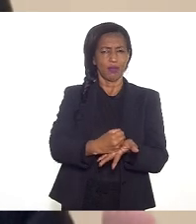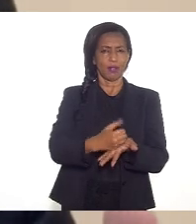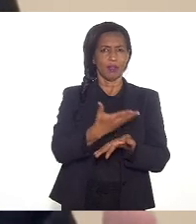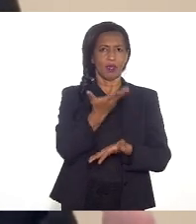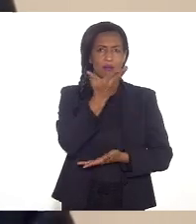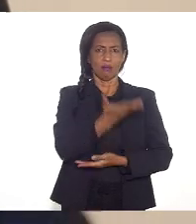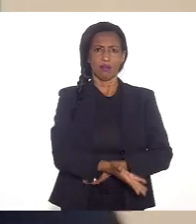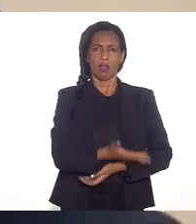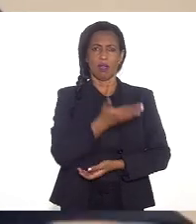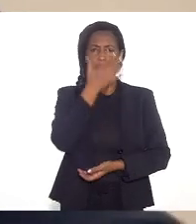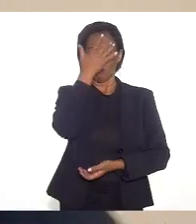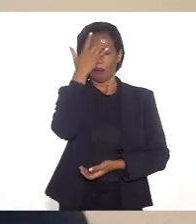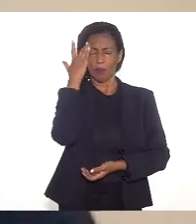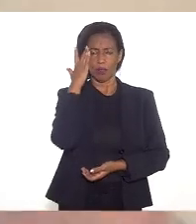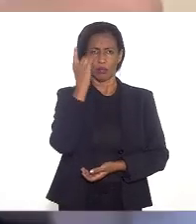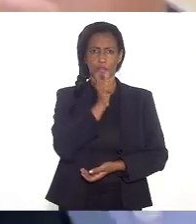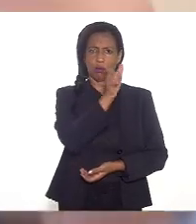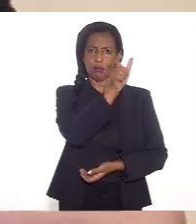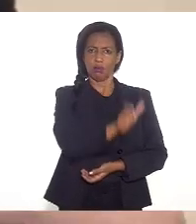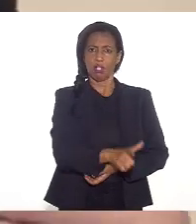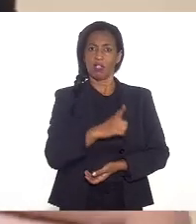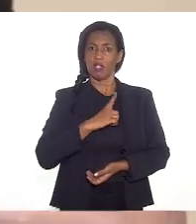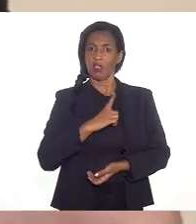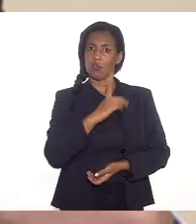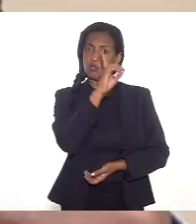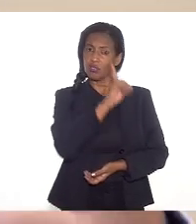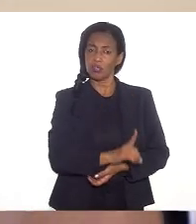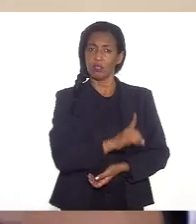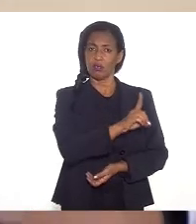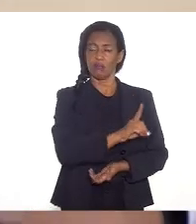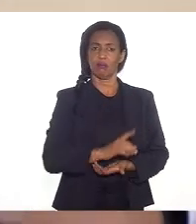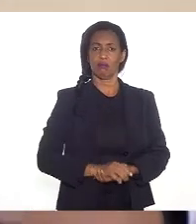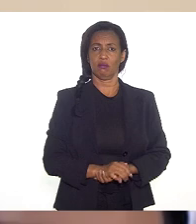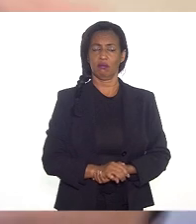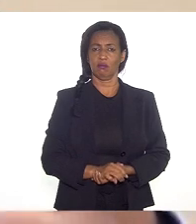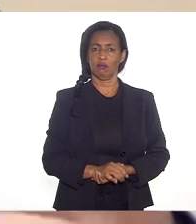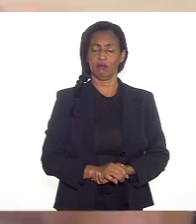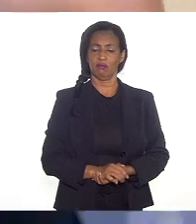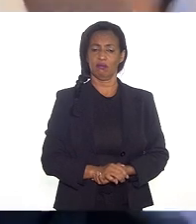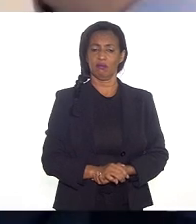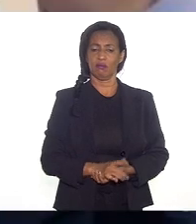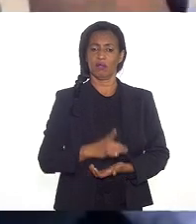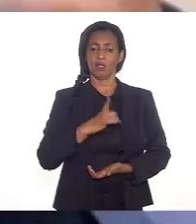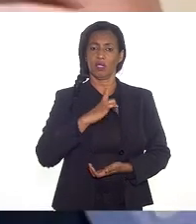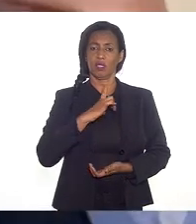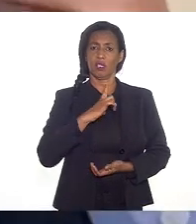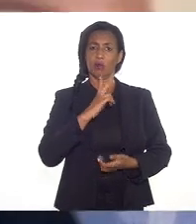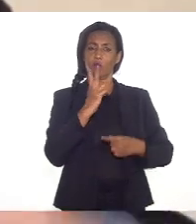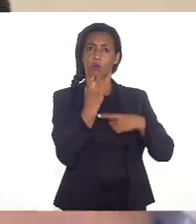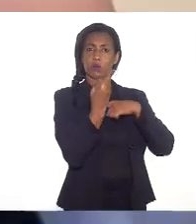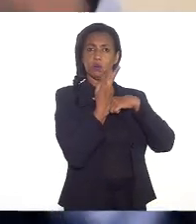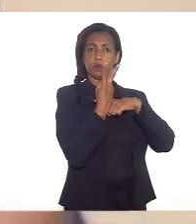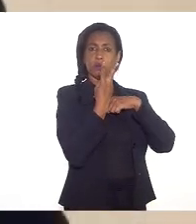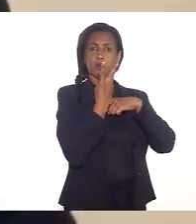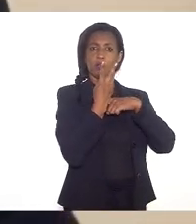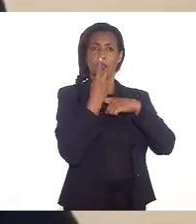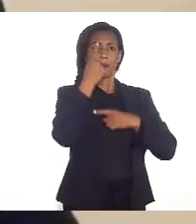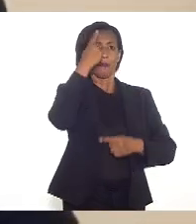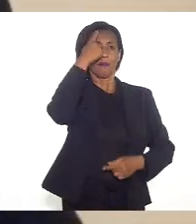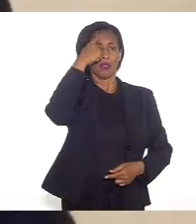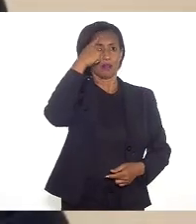a um cidadão que tem o direito de defender aquilo que pensa e